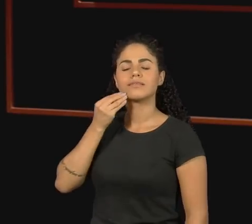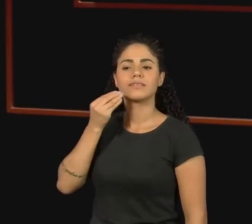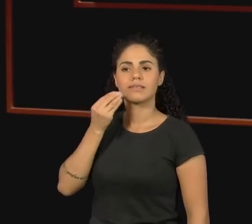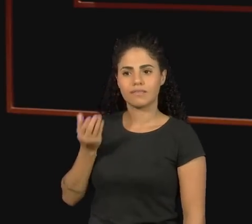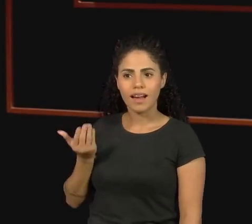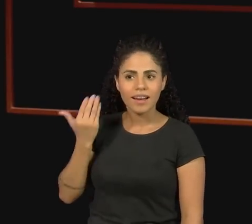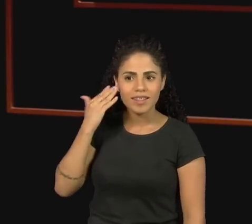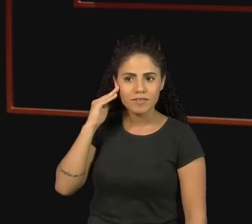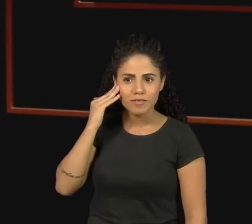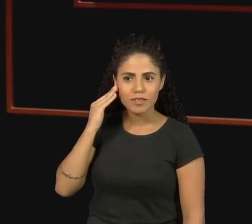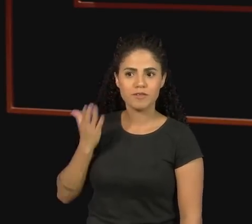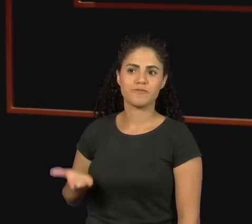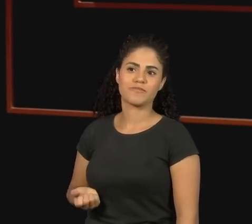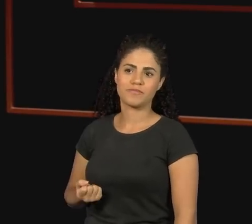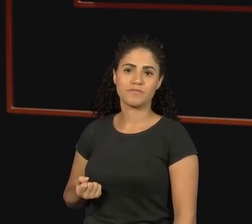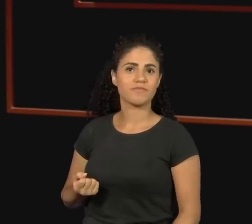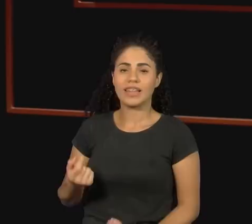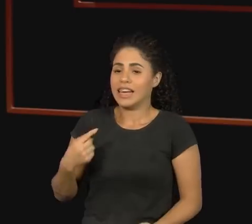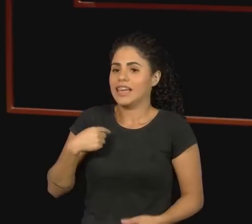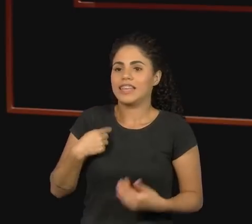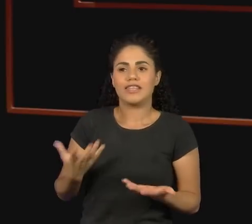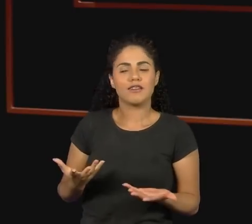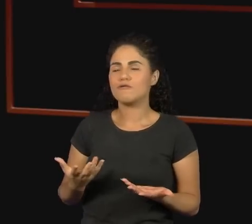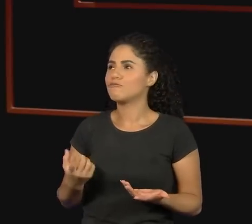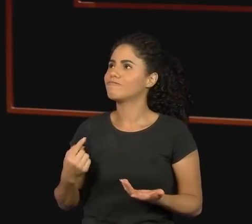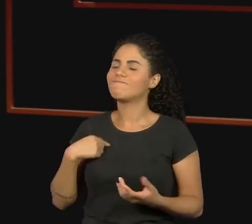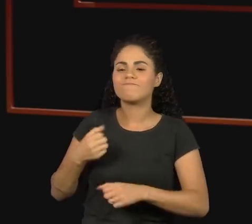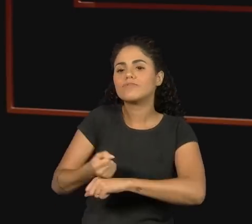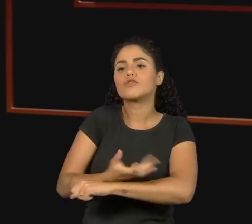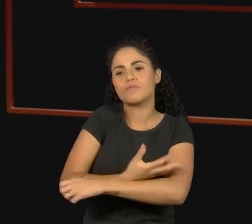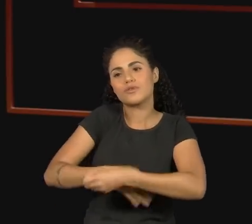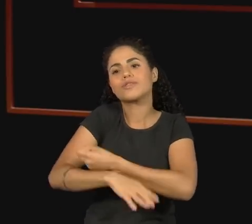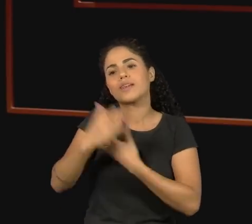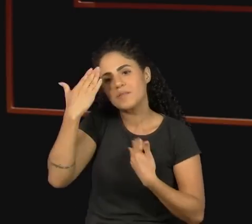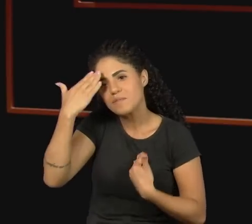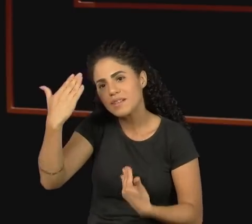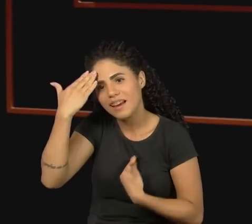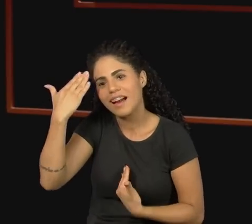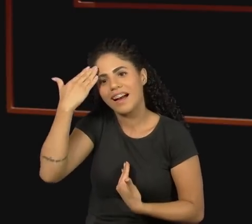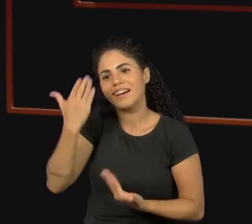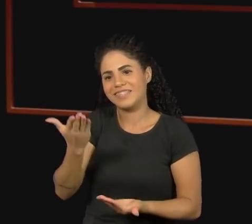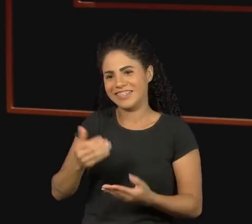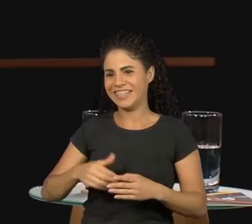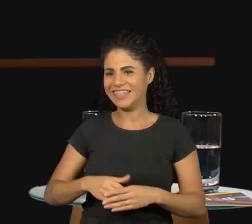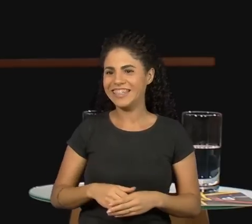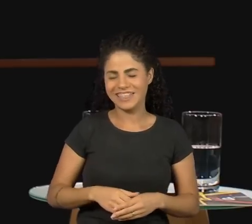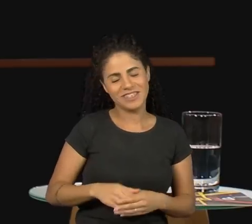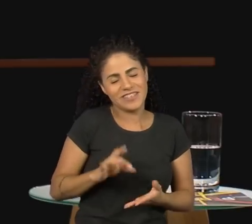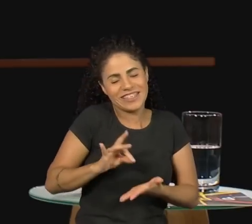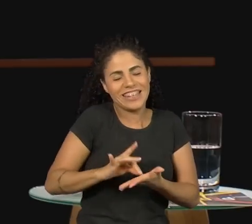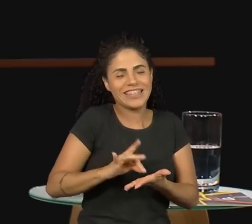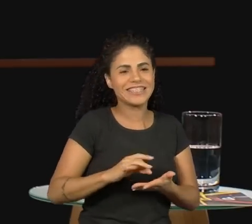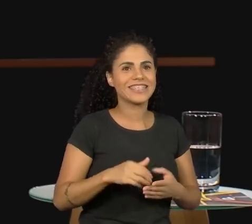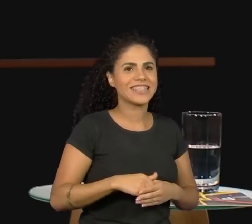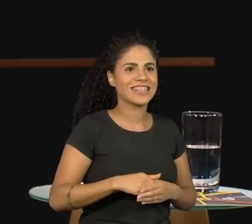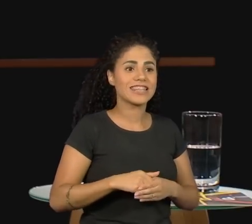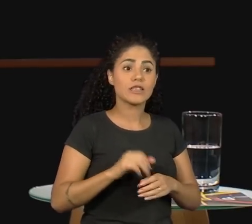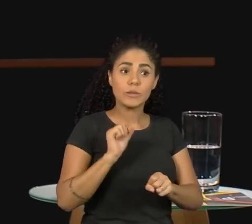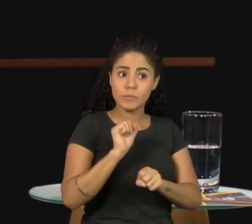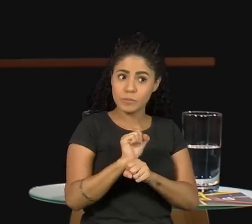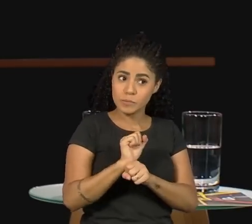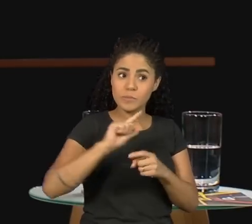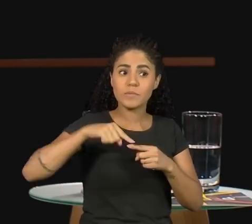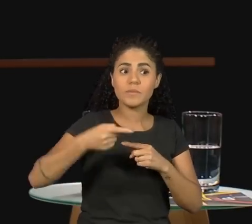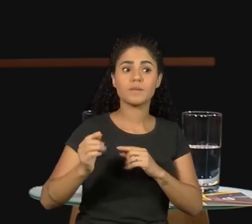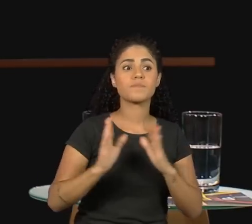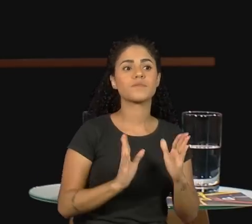Né? Eu estou muito emocionado. Obrigado, meninos, assim, de verdade. Vamos fazer mais uma